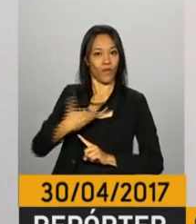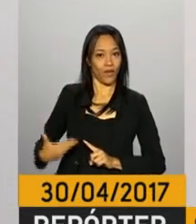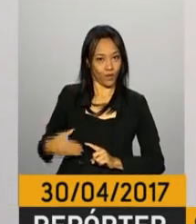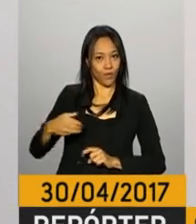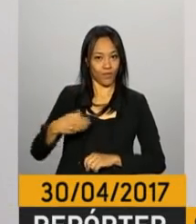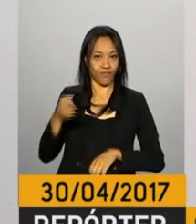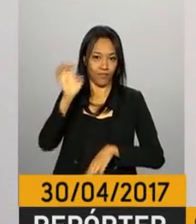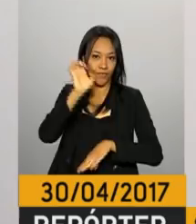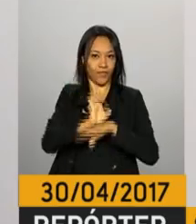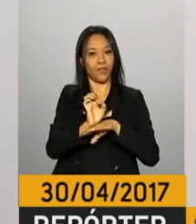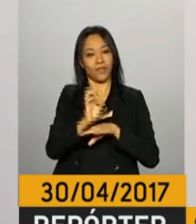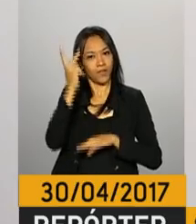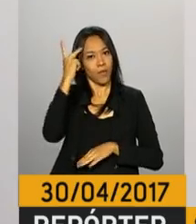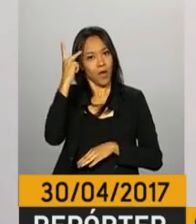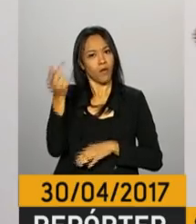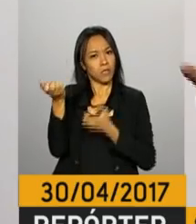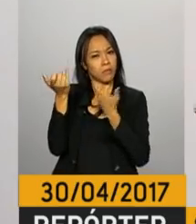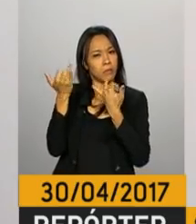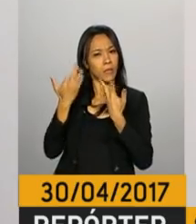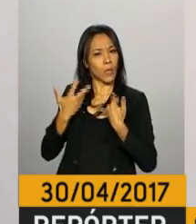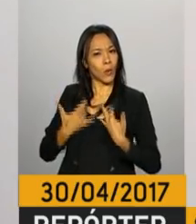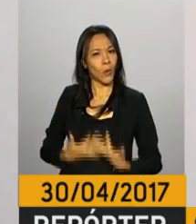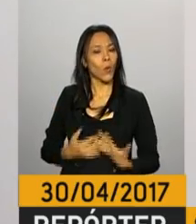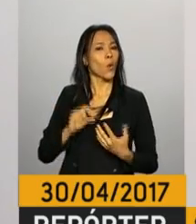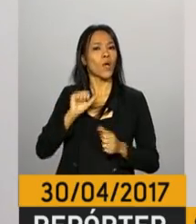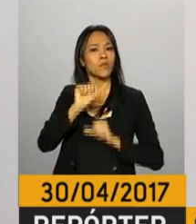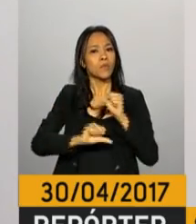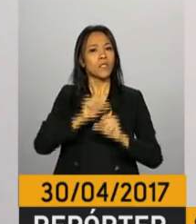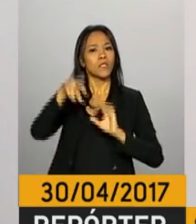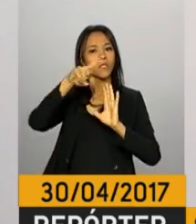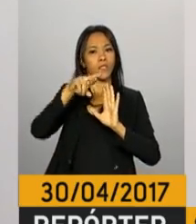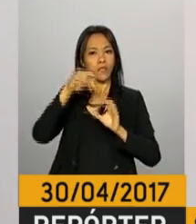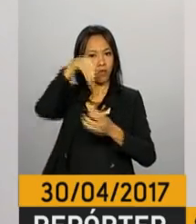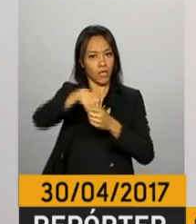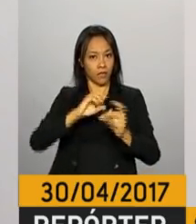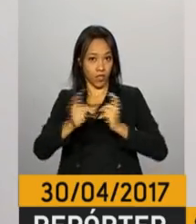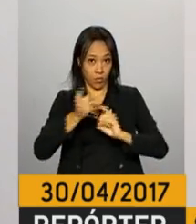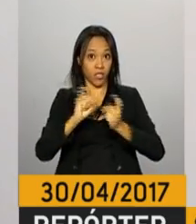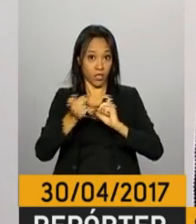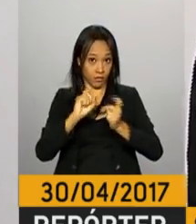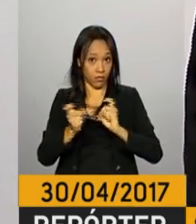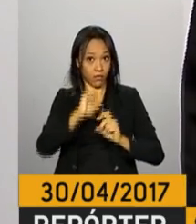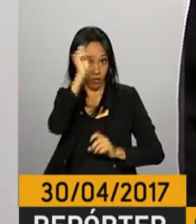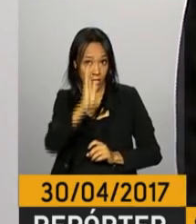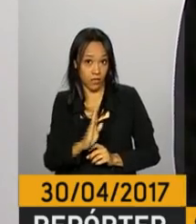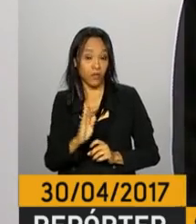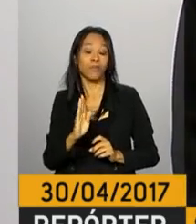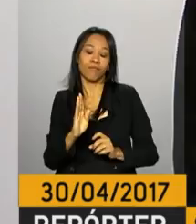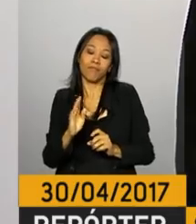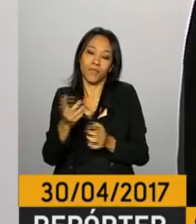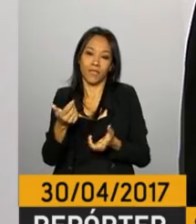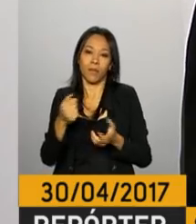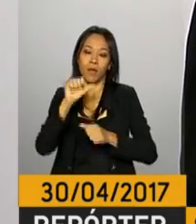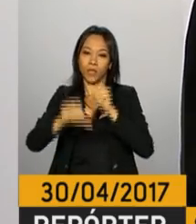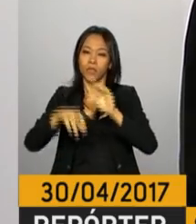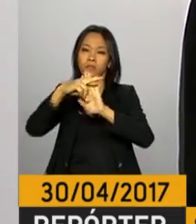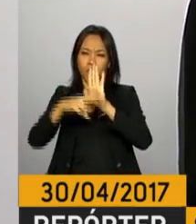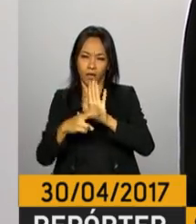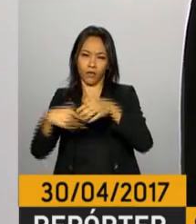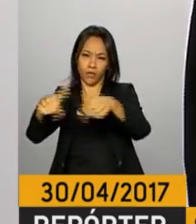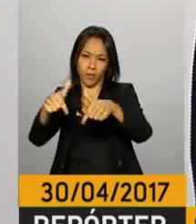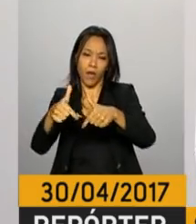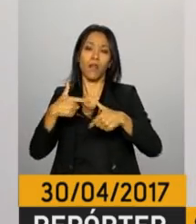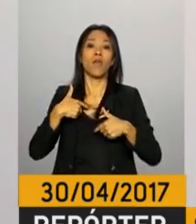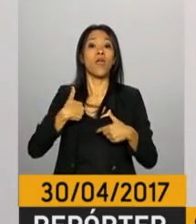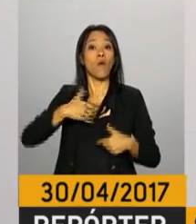delicadeza de referir-se às reformas que nós estamos fazendo, no particular a reforma trabalhista, eu quero aproveitar